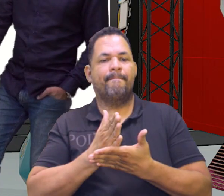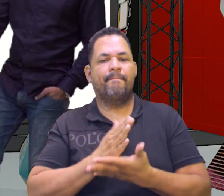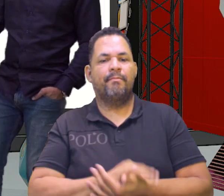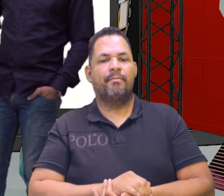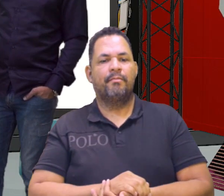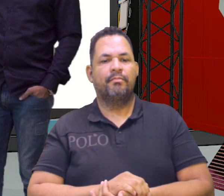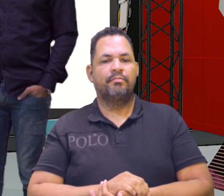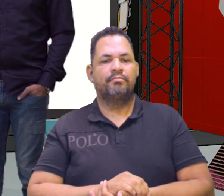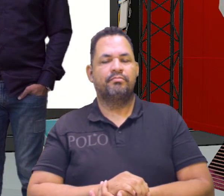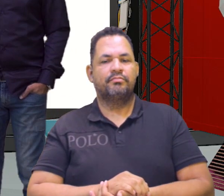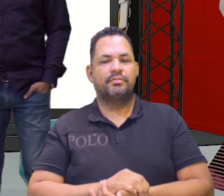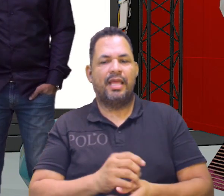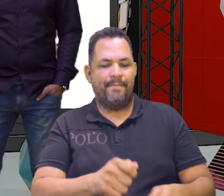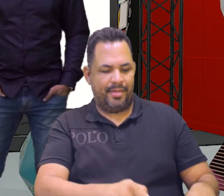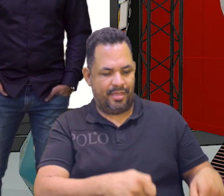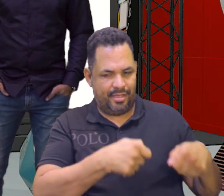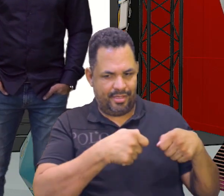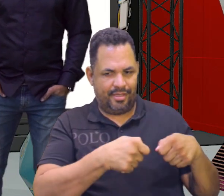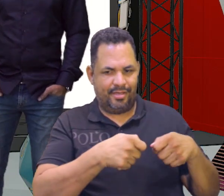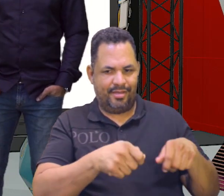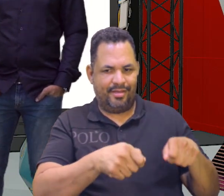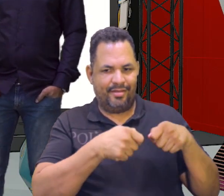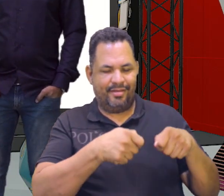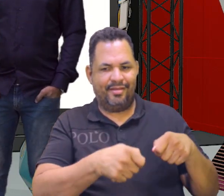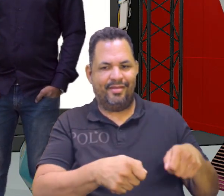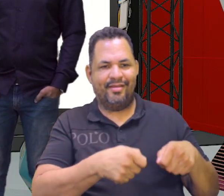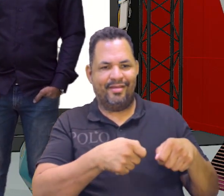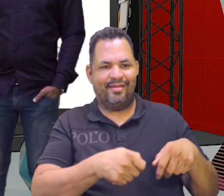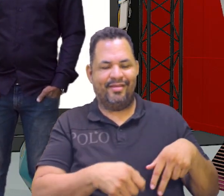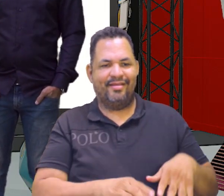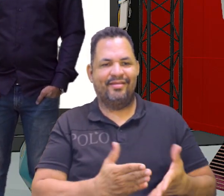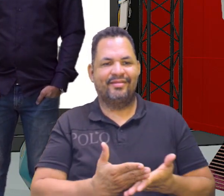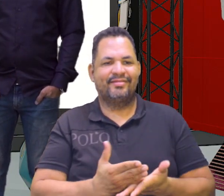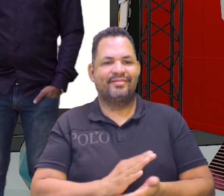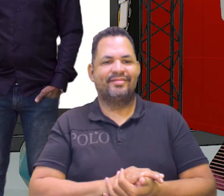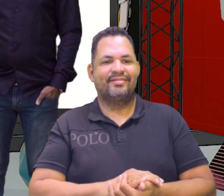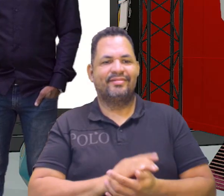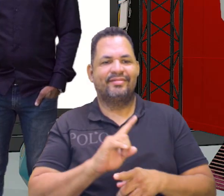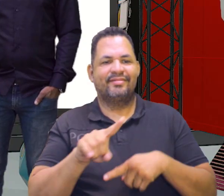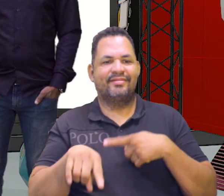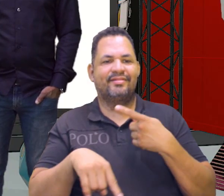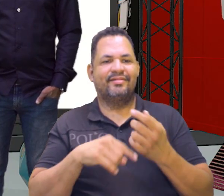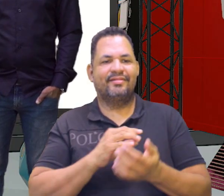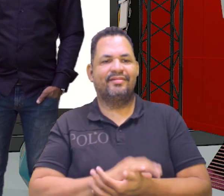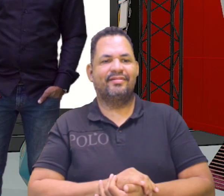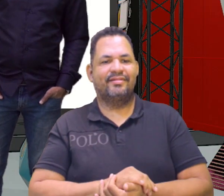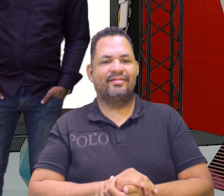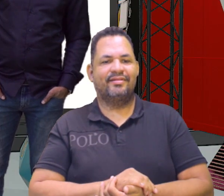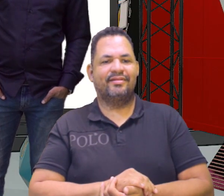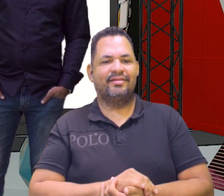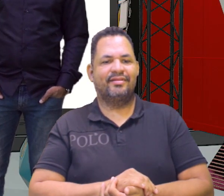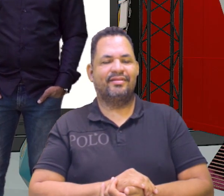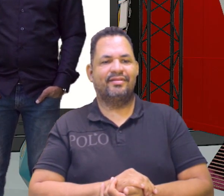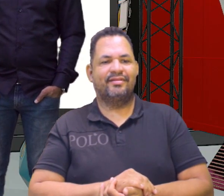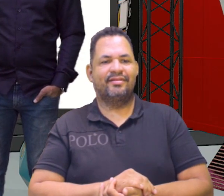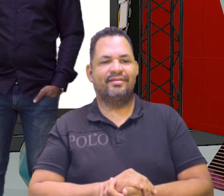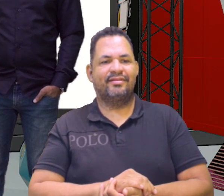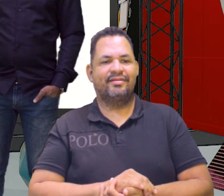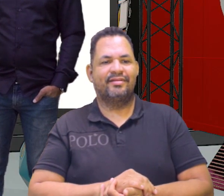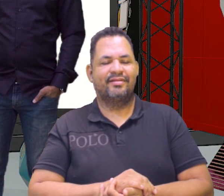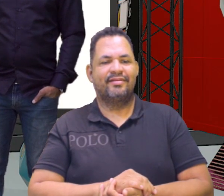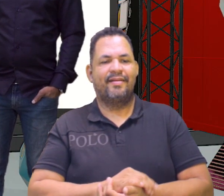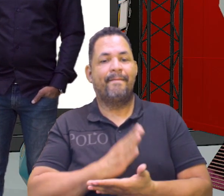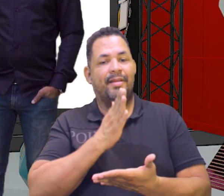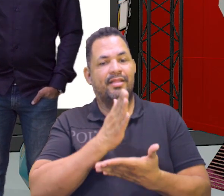Meia é a gente meia usa. de... Deve ser. Não, é mais meia hora, não é? Então é meia hora e meia. Meia hora do